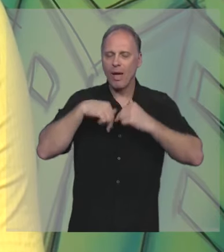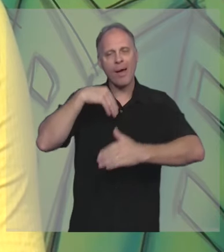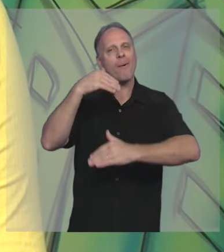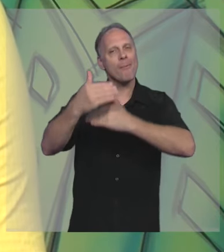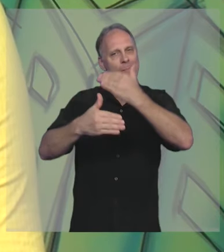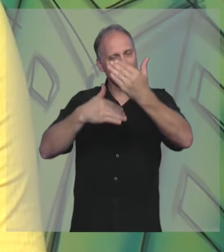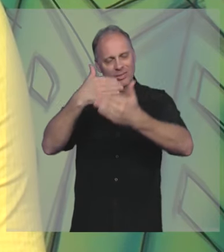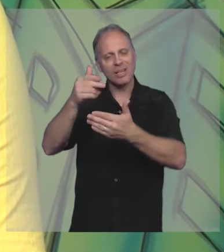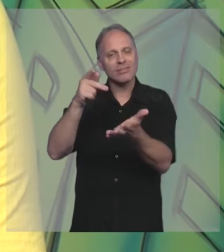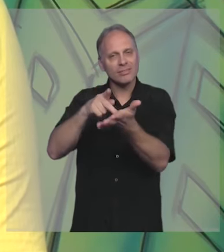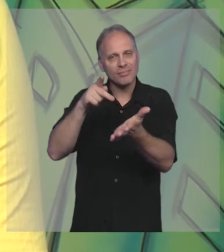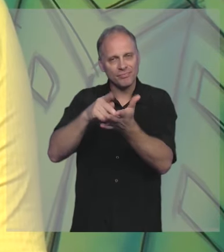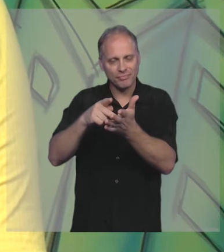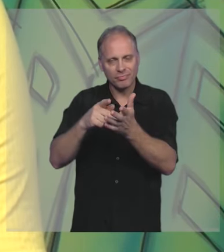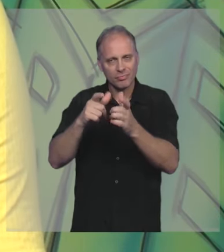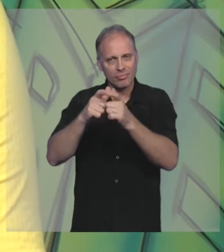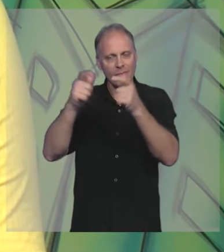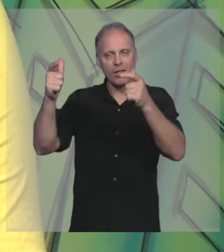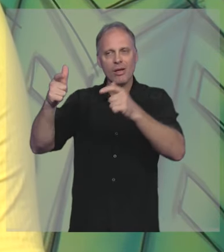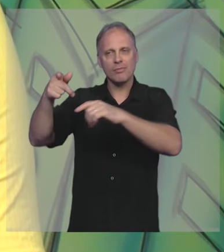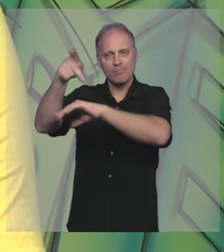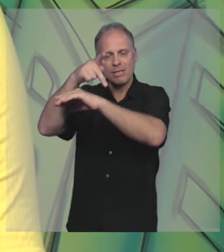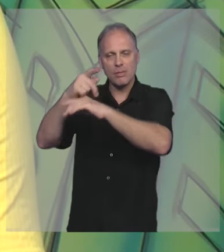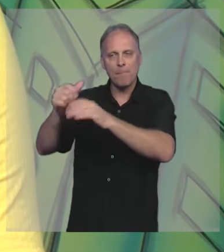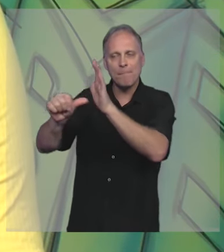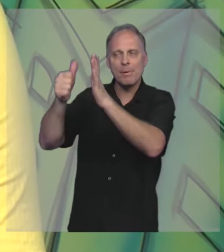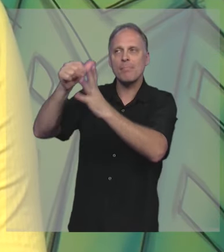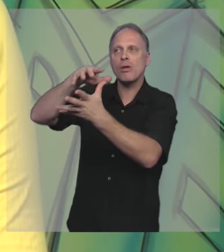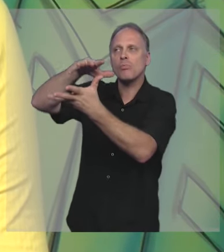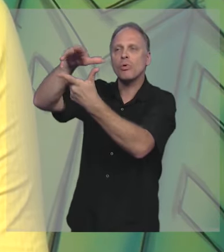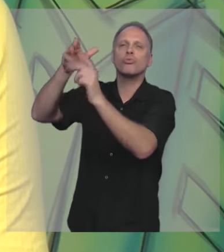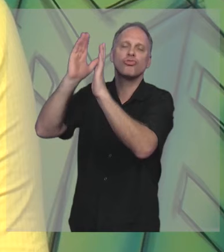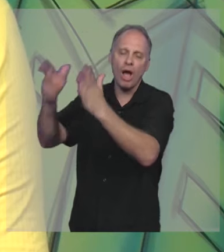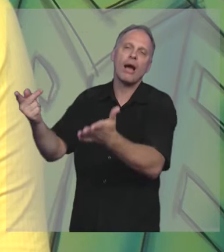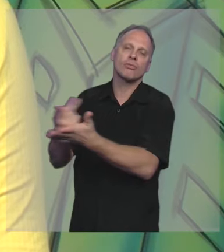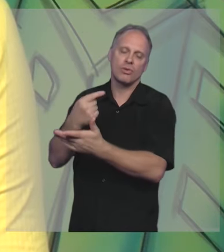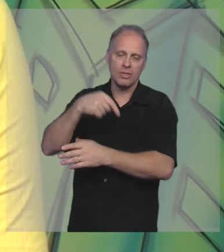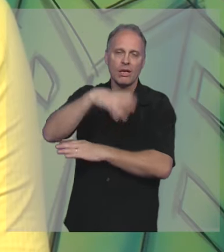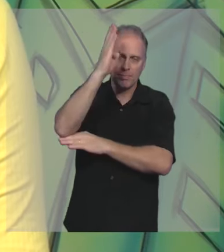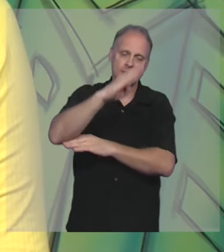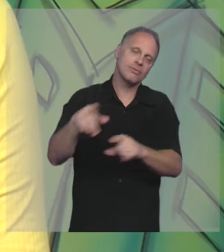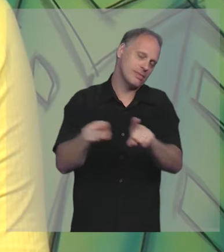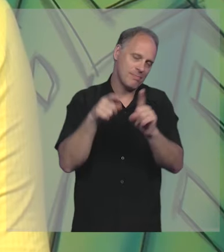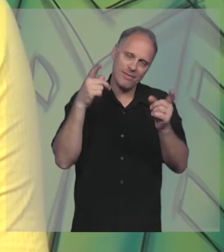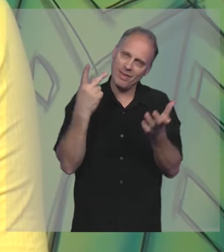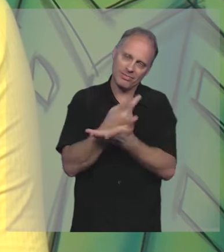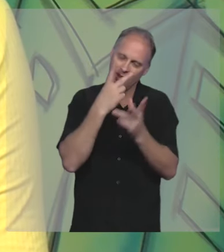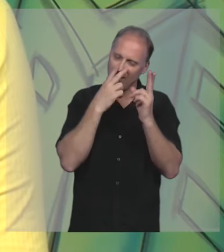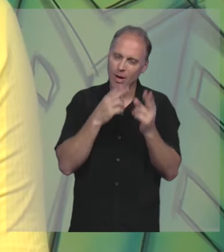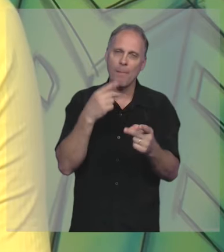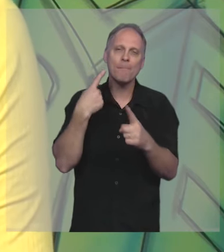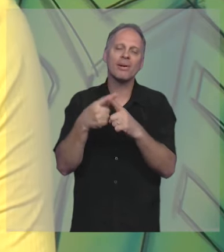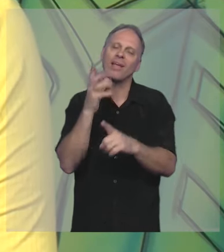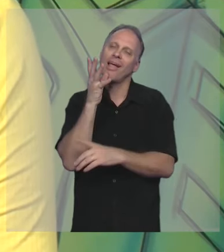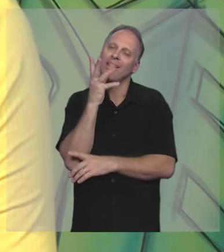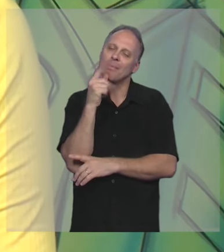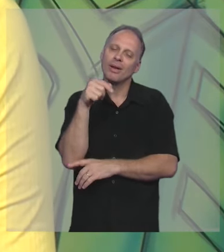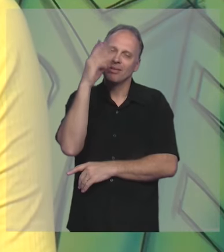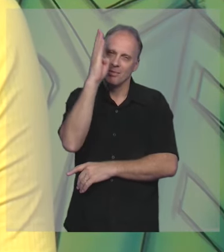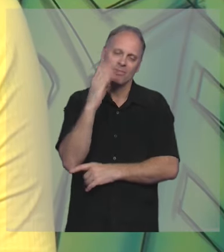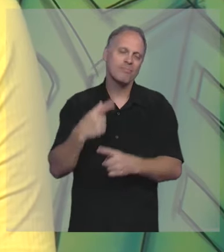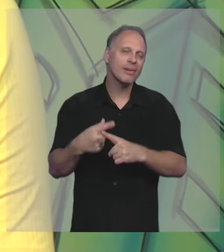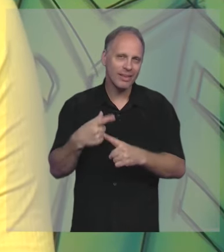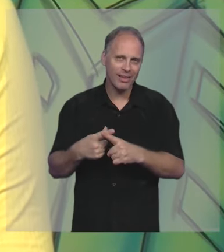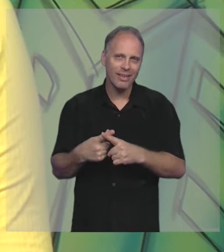é um processo que, na verdade, os países de primeiro mundo todos já passaram e o Brasil tende a passar. Por que é tão demorado